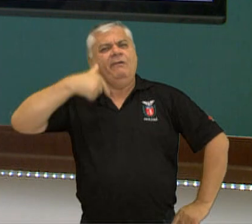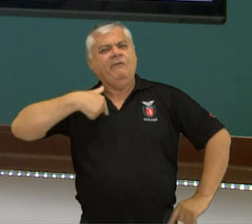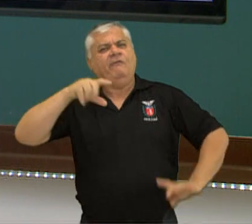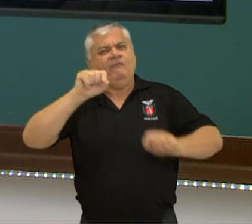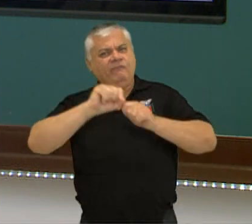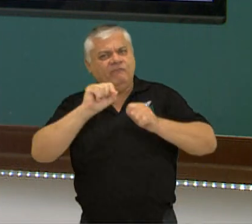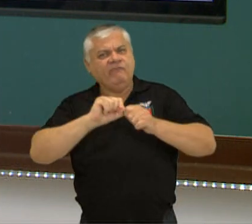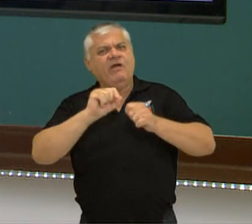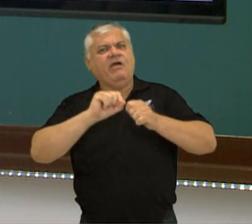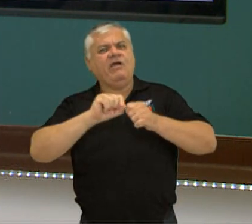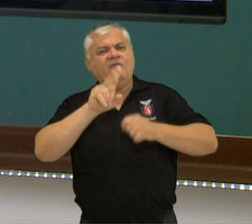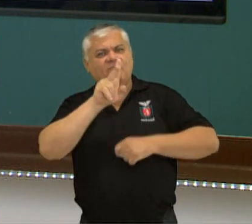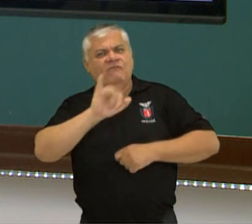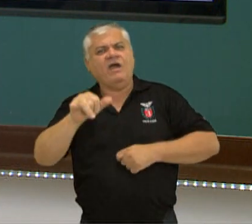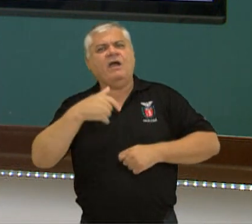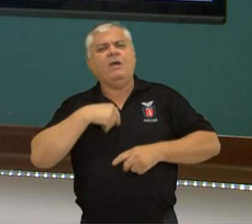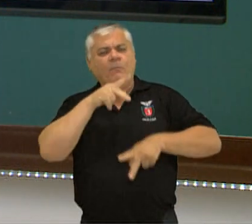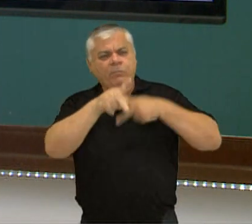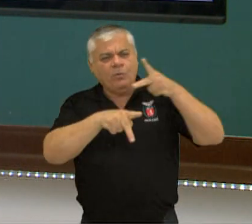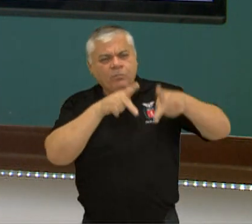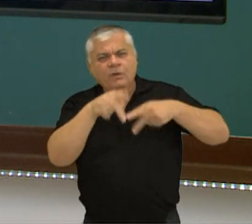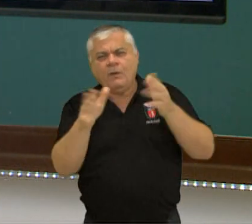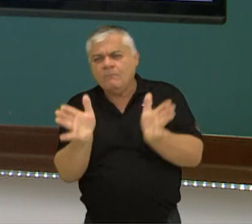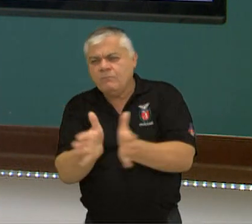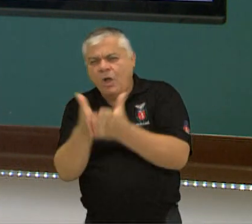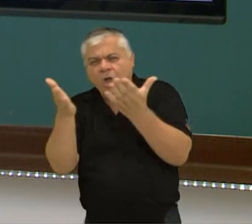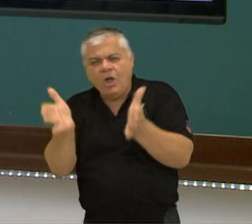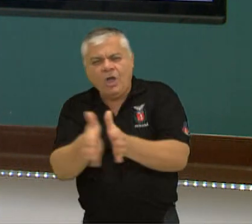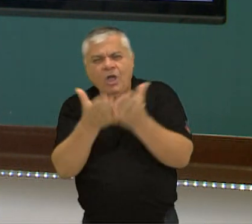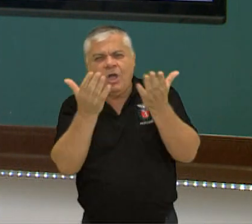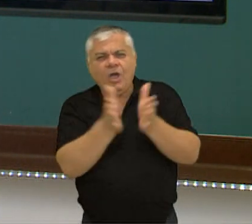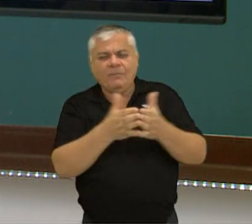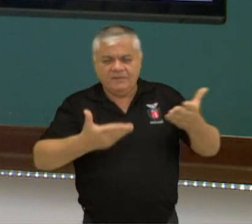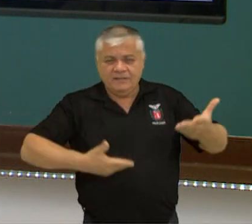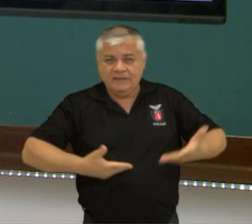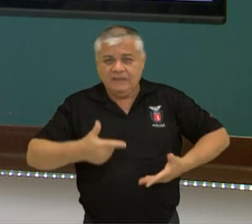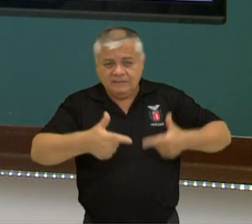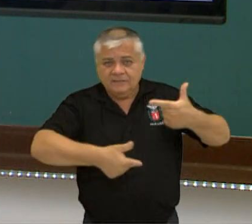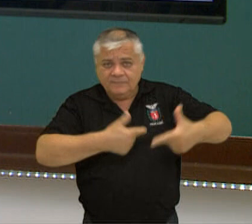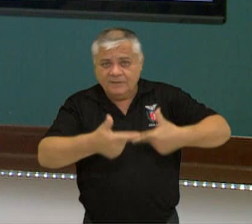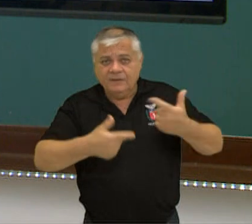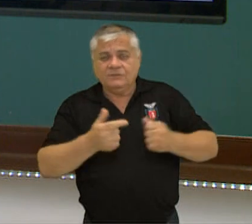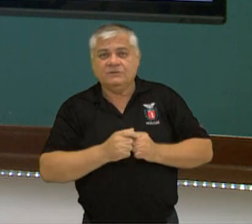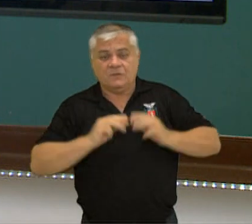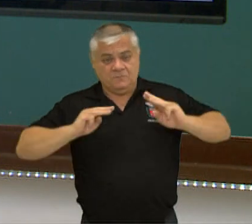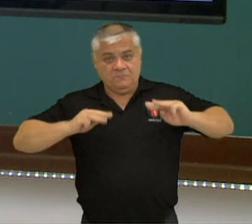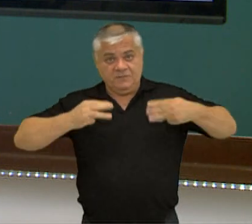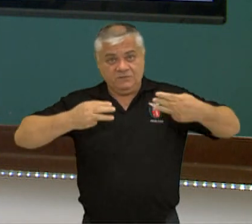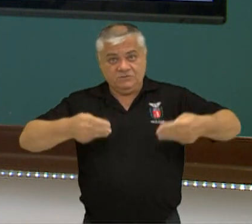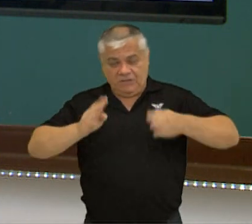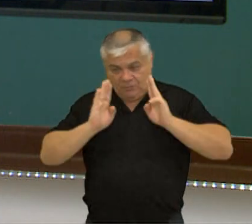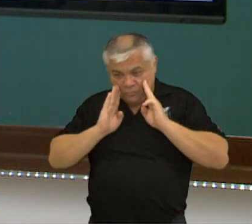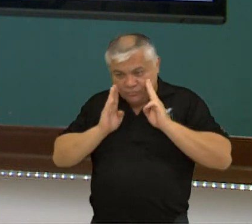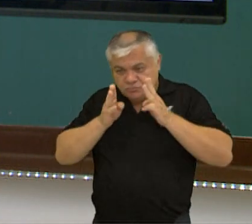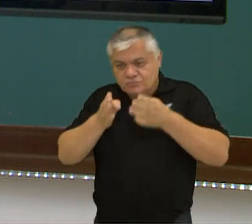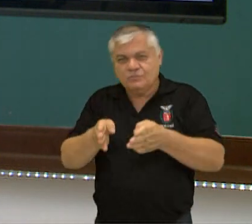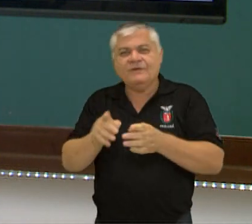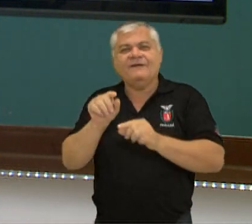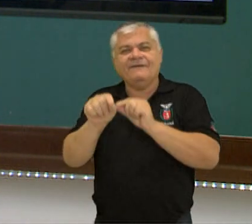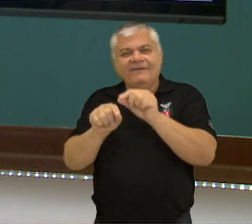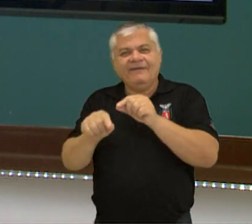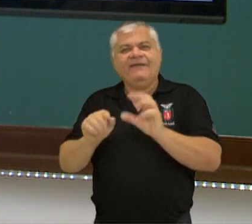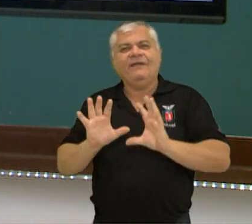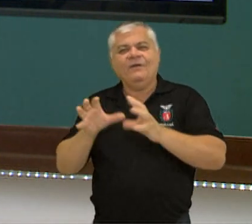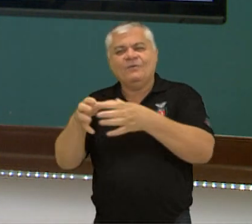eleitoral, atenção à população mais pobre, aos trabalhadores. Então, ministérios voltados de atenção